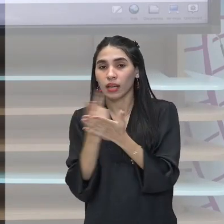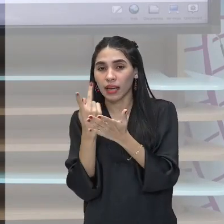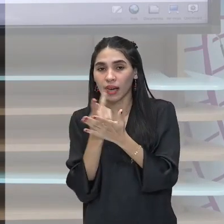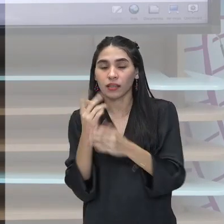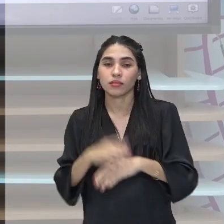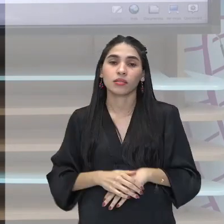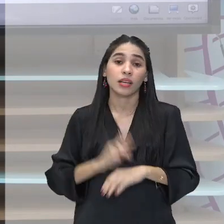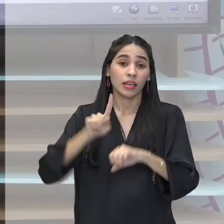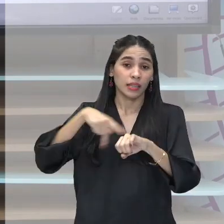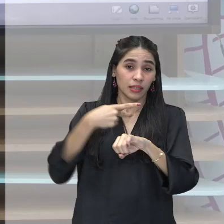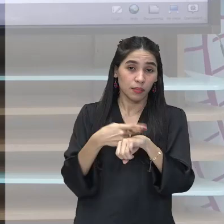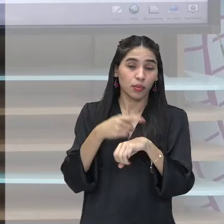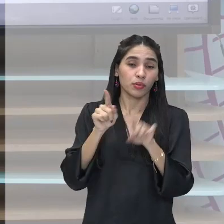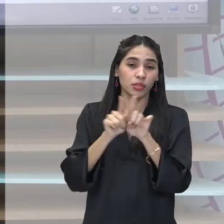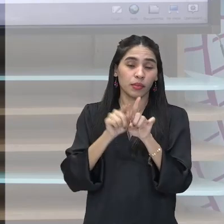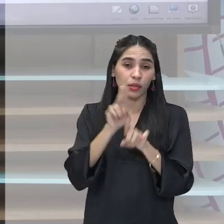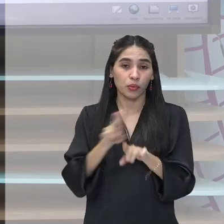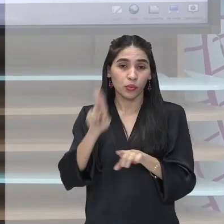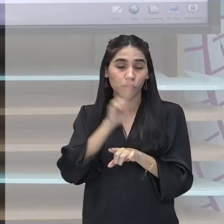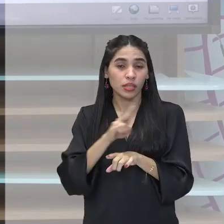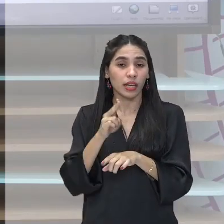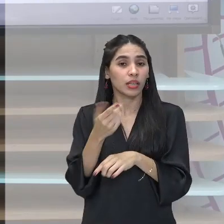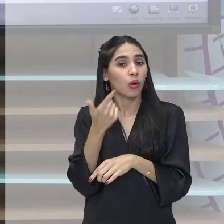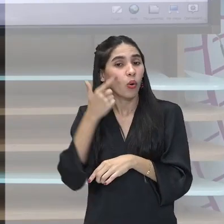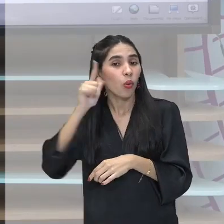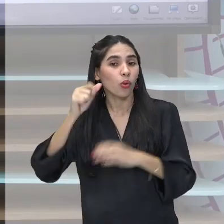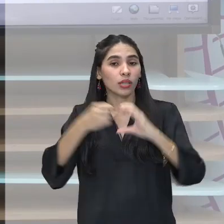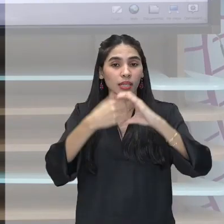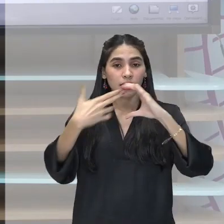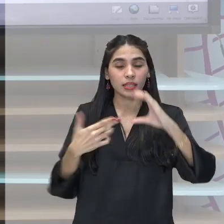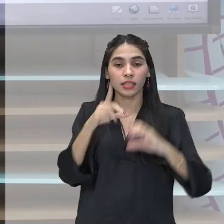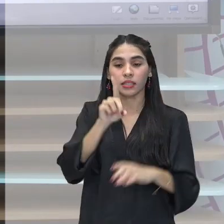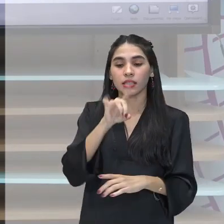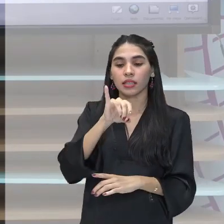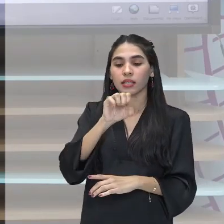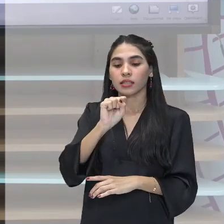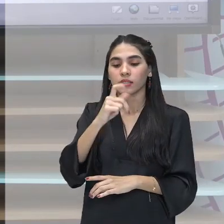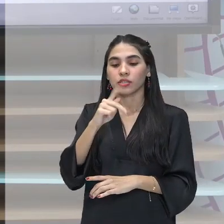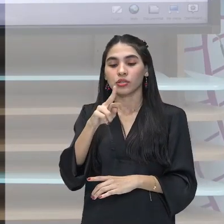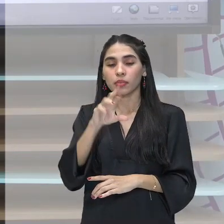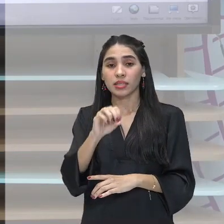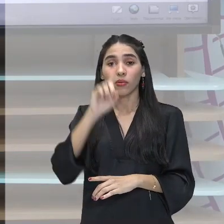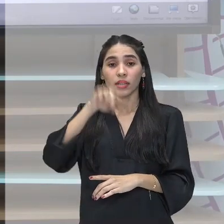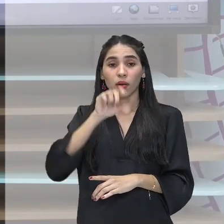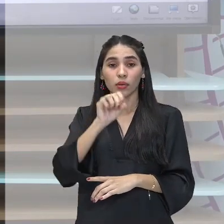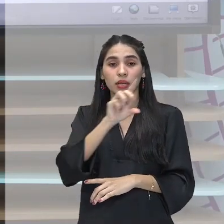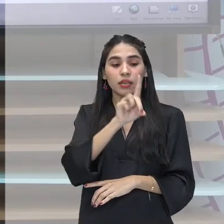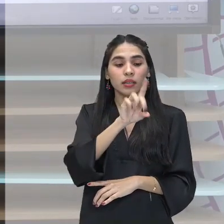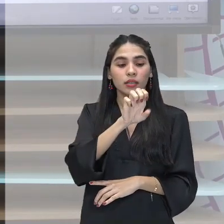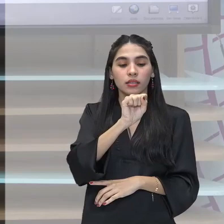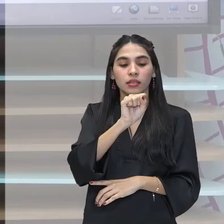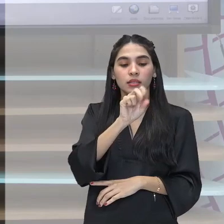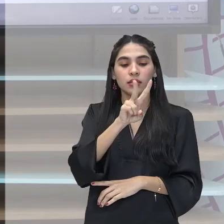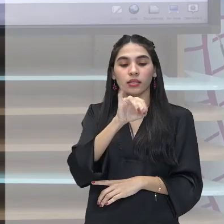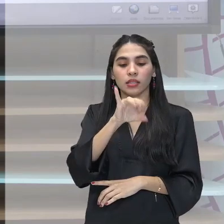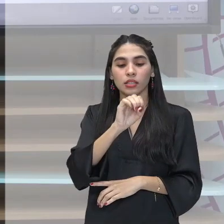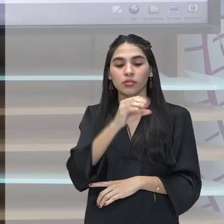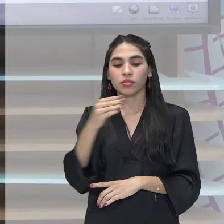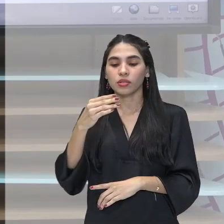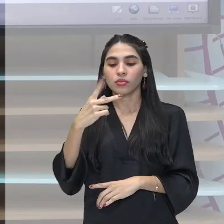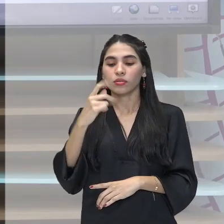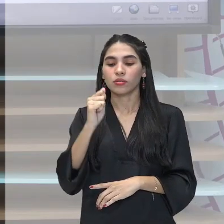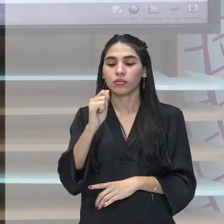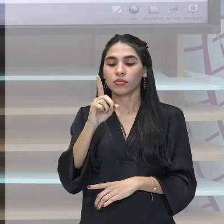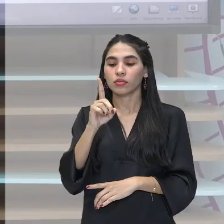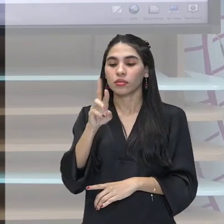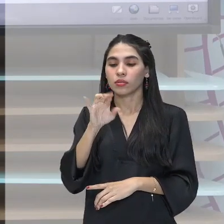disso foi aplicado uma nova medida de dispersão, que foi o erro, né? esse erro ele